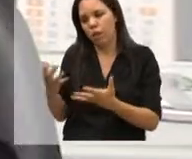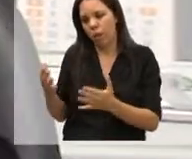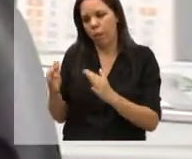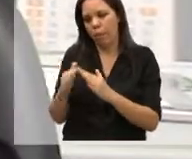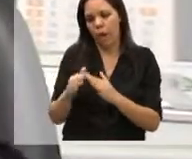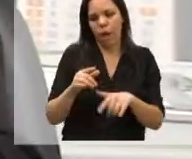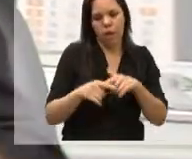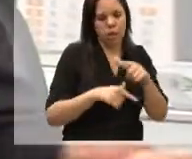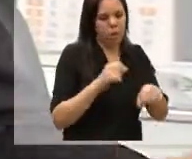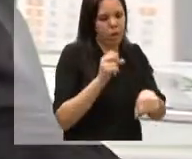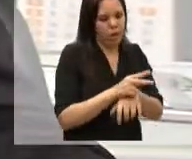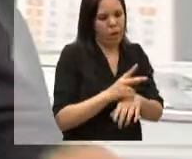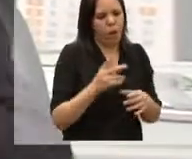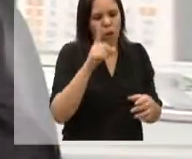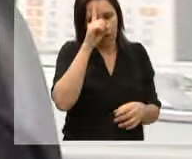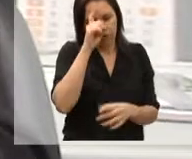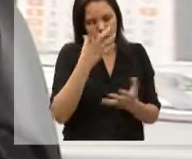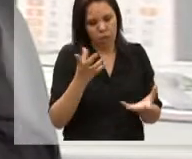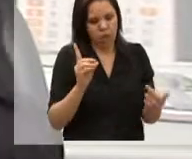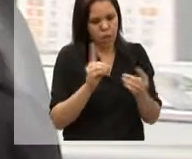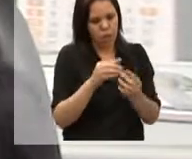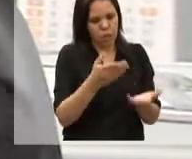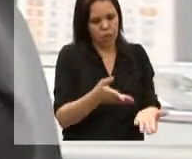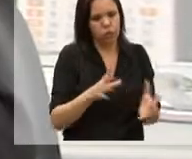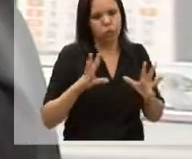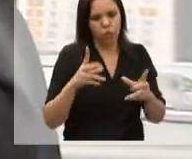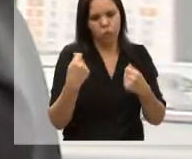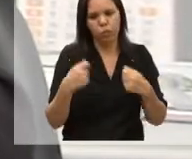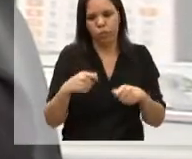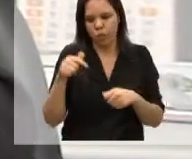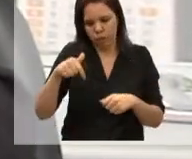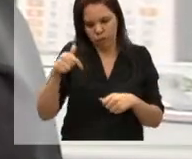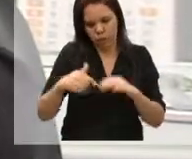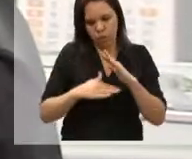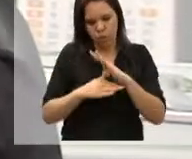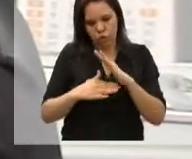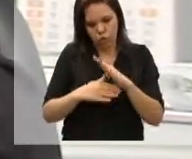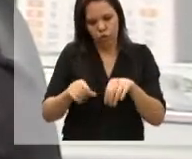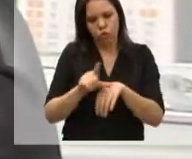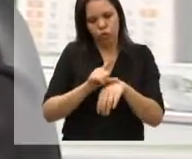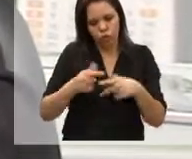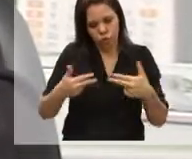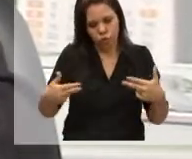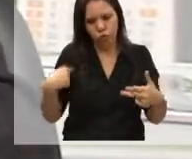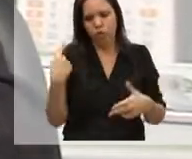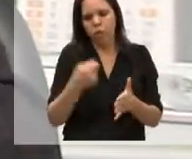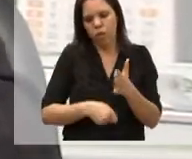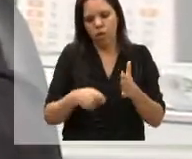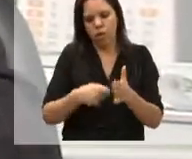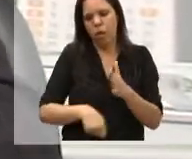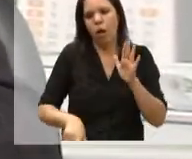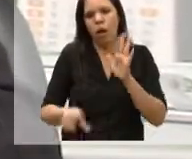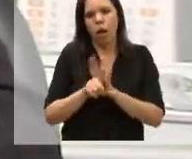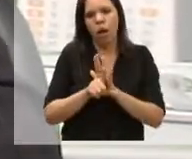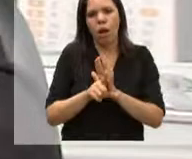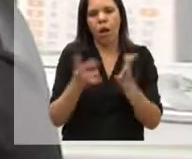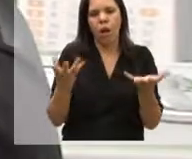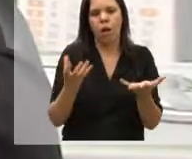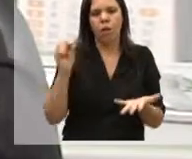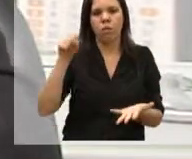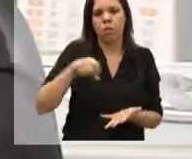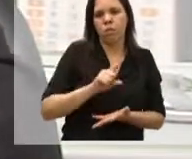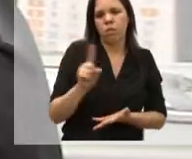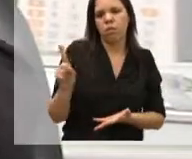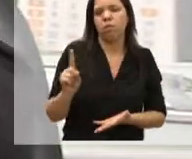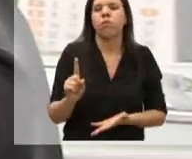que ele quer trabalhar, o hospital que ele tem que ser atendido, tudo vai sair daqui. São através das nossas leis aqui. Queiramos ou não,